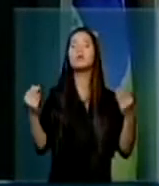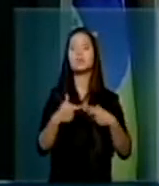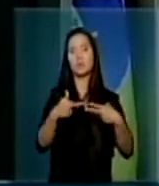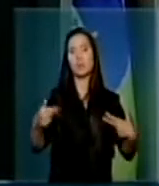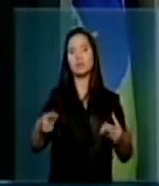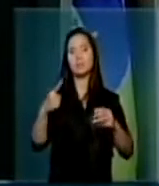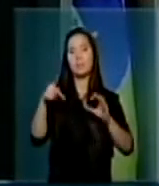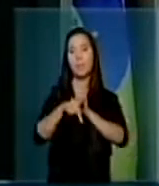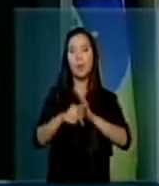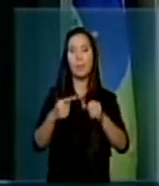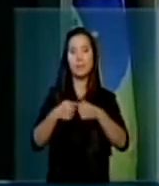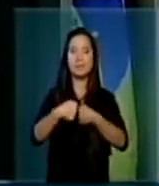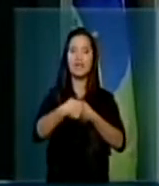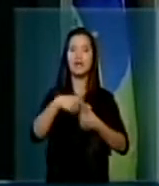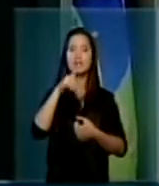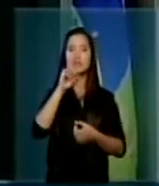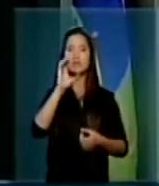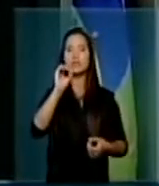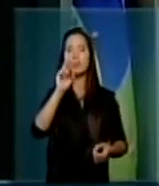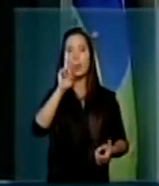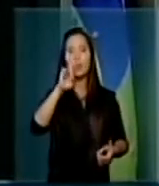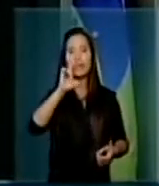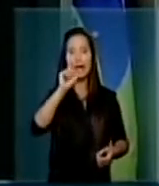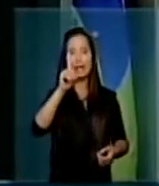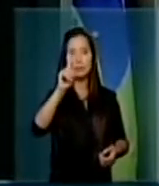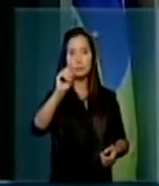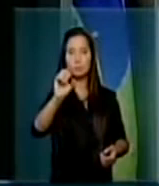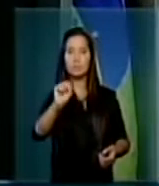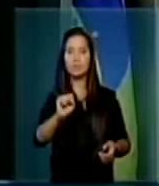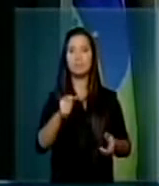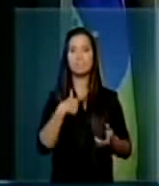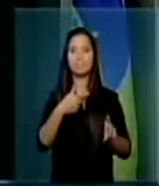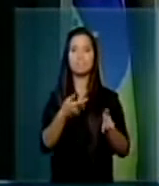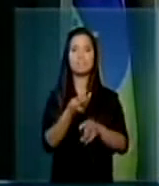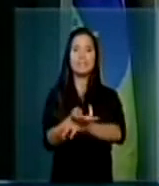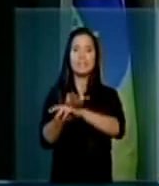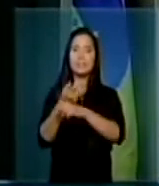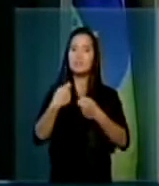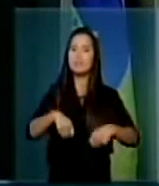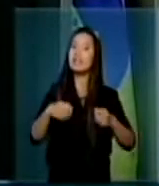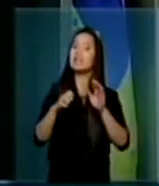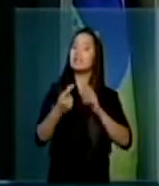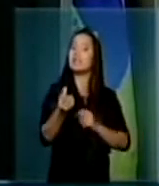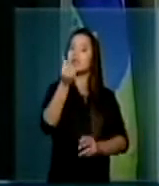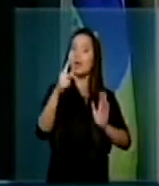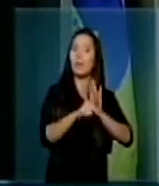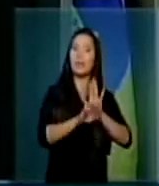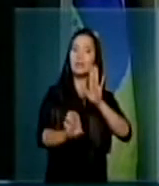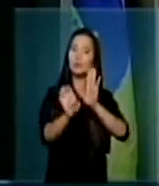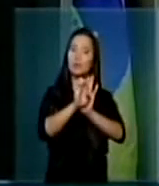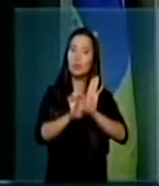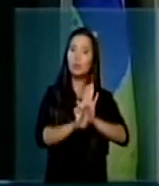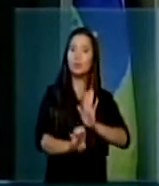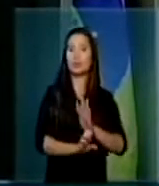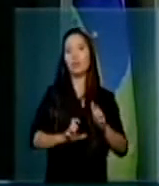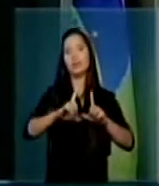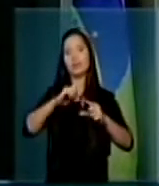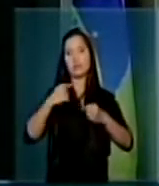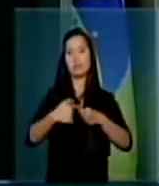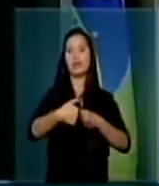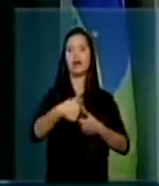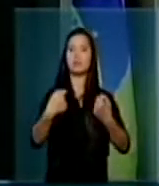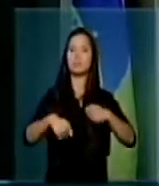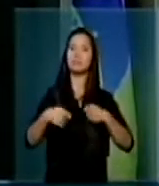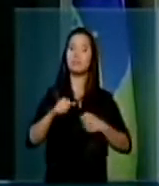Dourados, principalmente na área de infraestrutura urbana. A questão do asfalto, da pavimentação